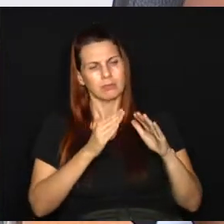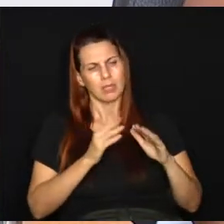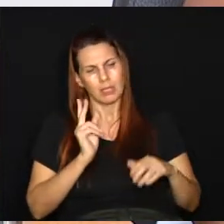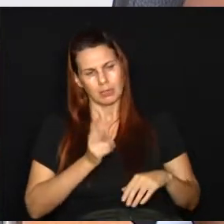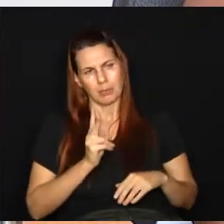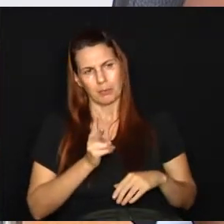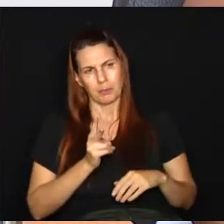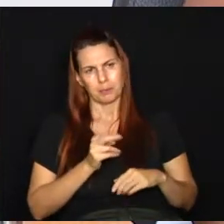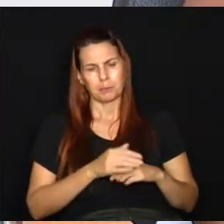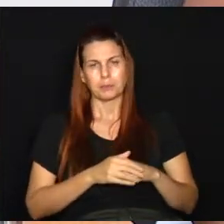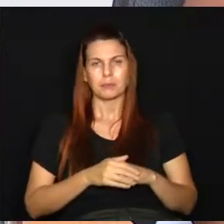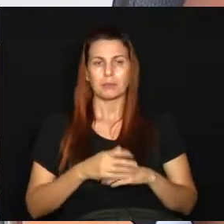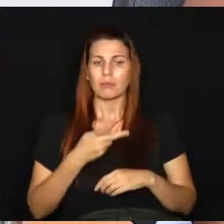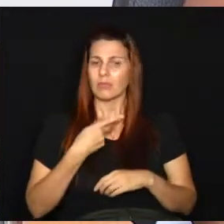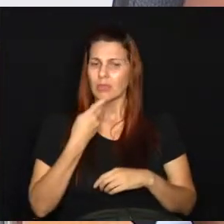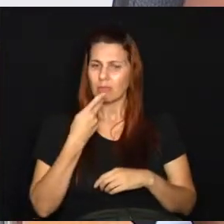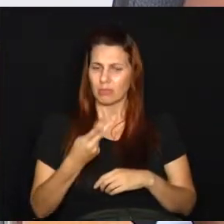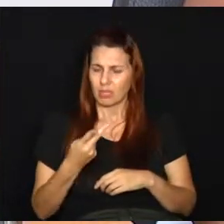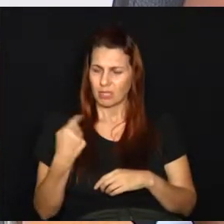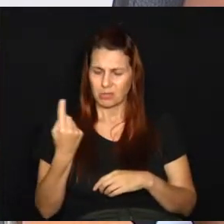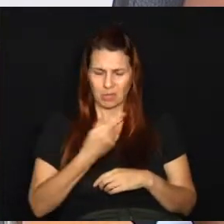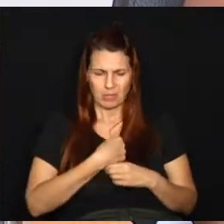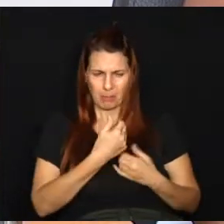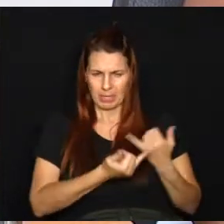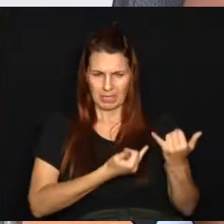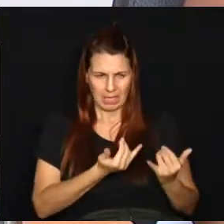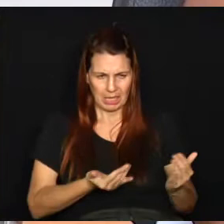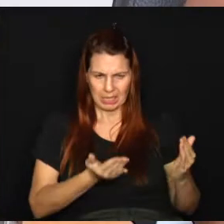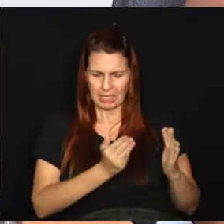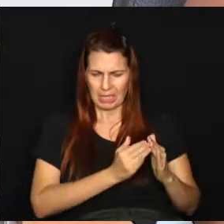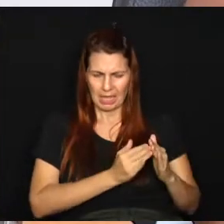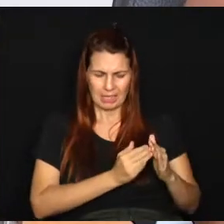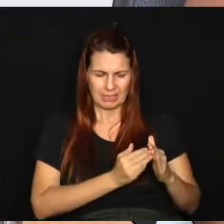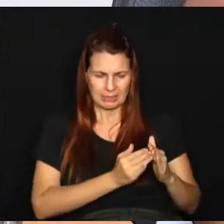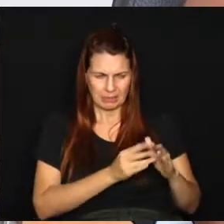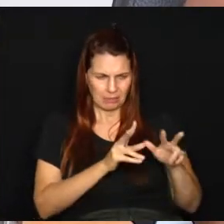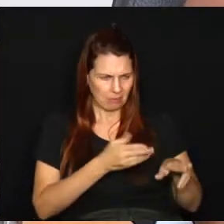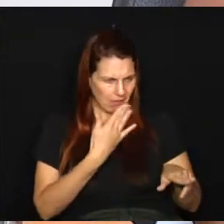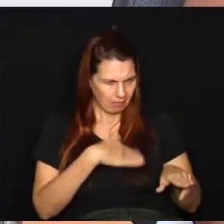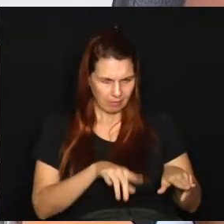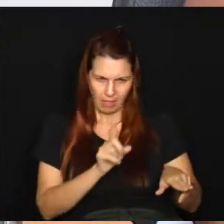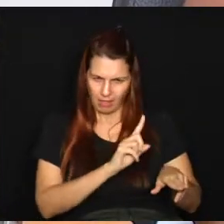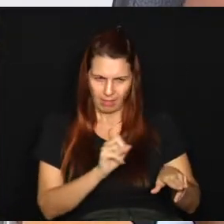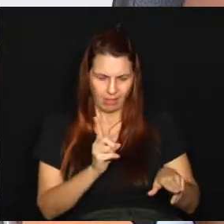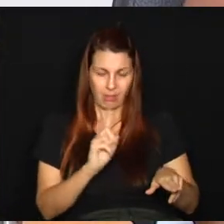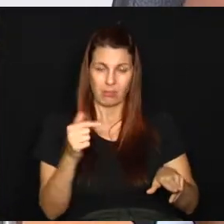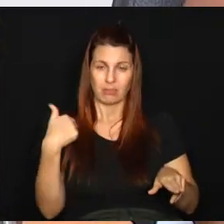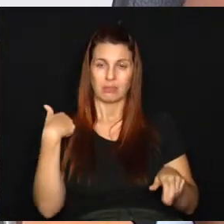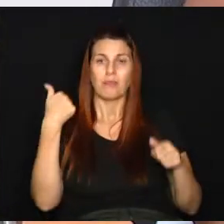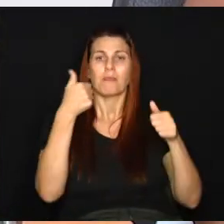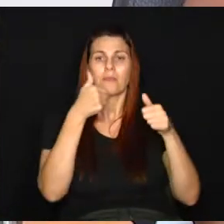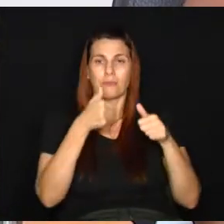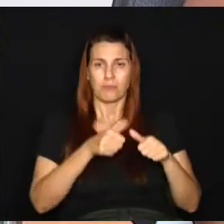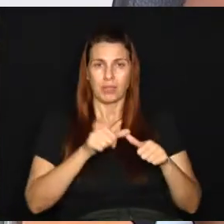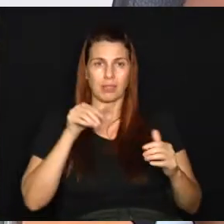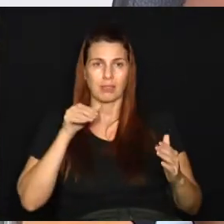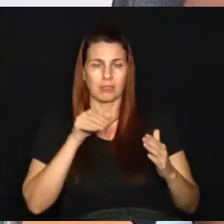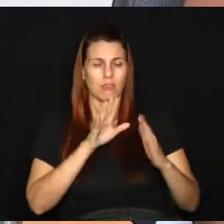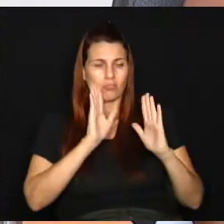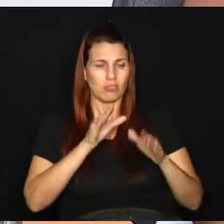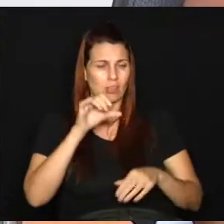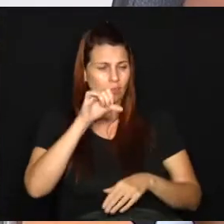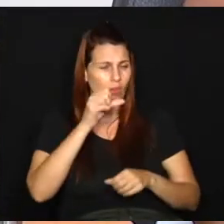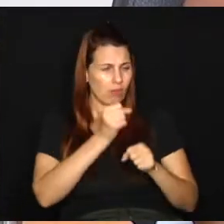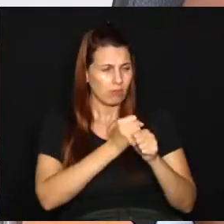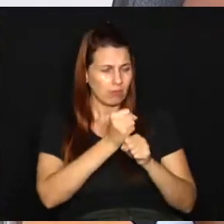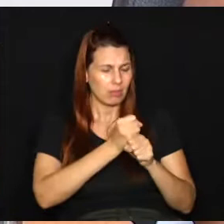falei, que a gente não tinha entrado ali para brincar de casinha. A gente entrou para ficar e vamos permanecer. Tem 9 anos que nós estamos